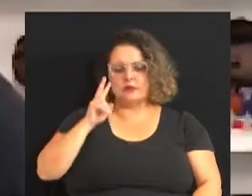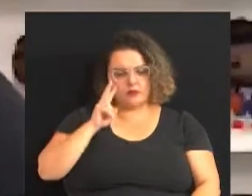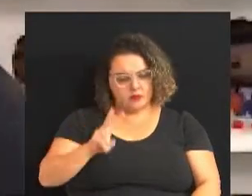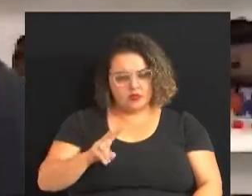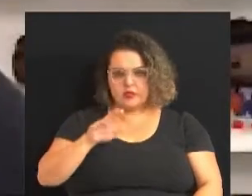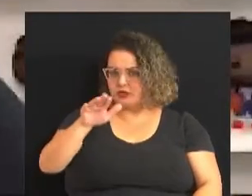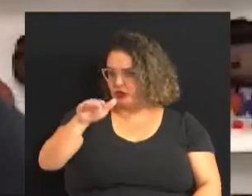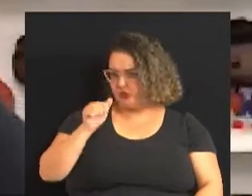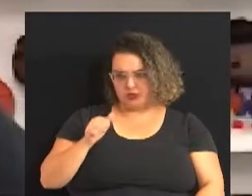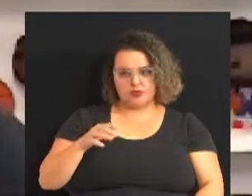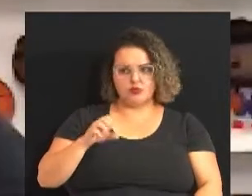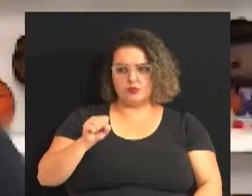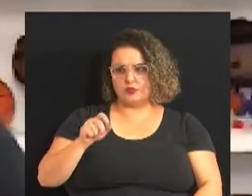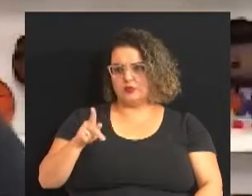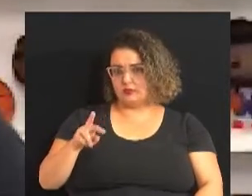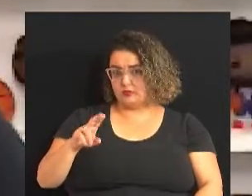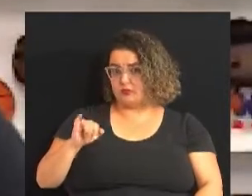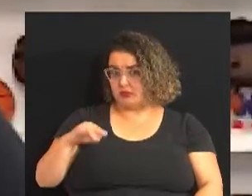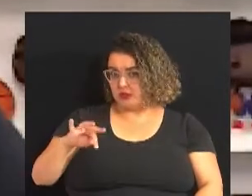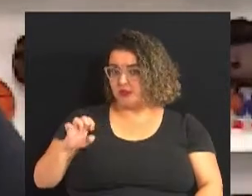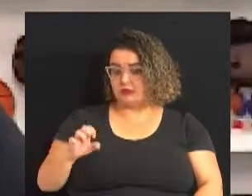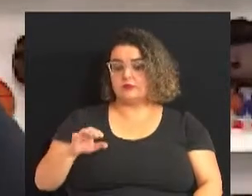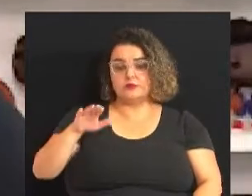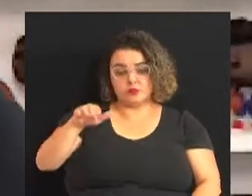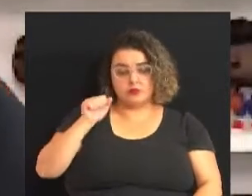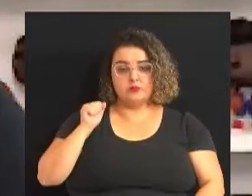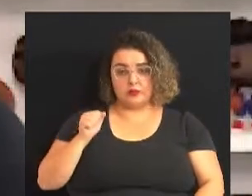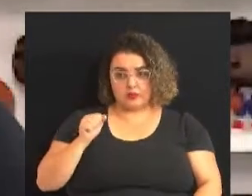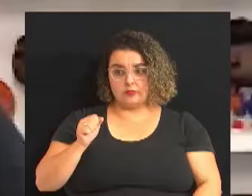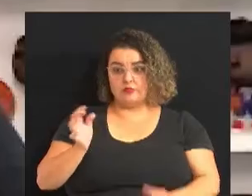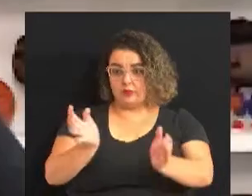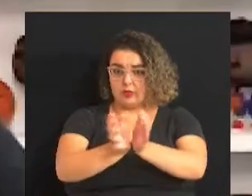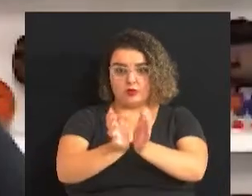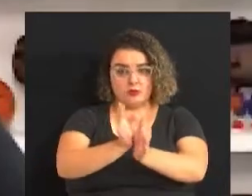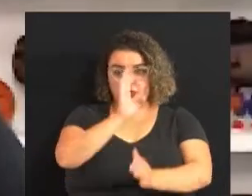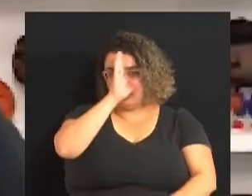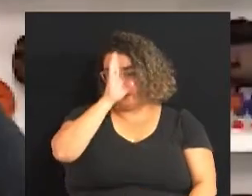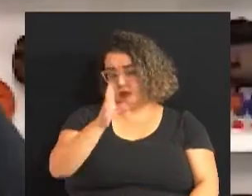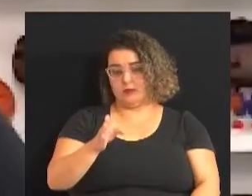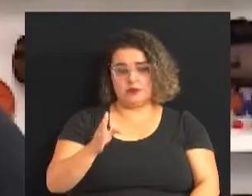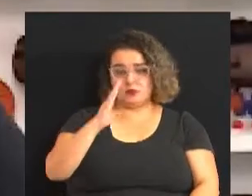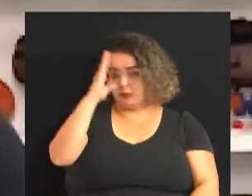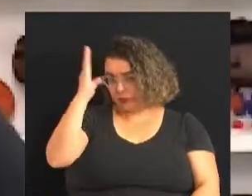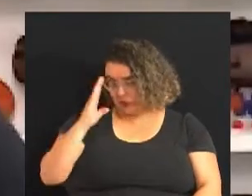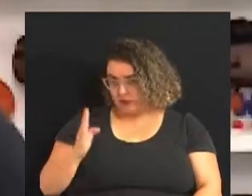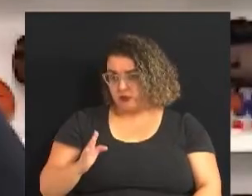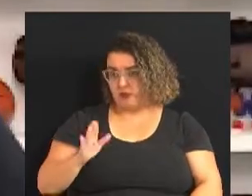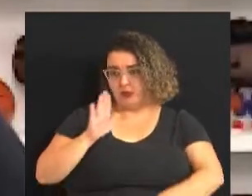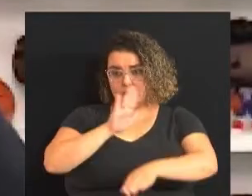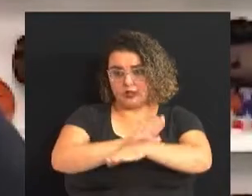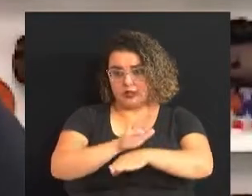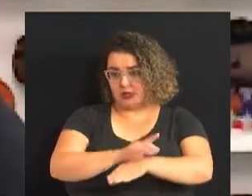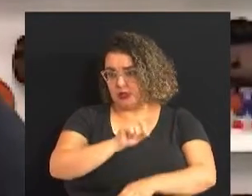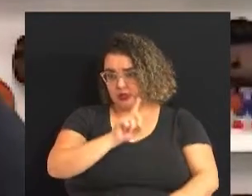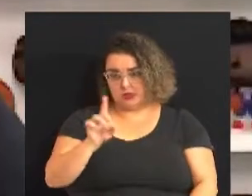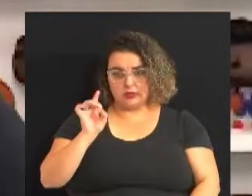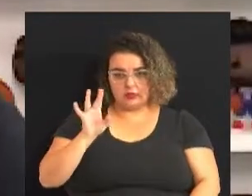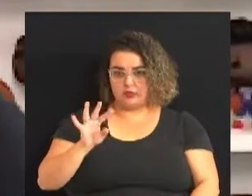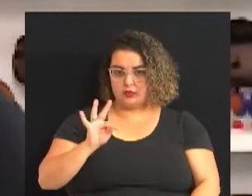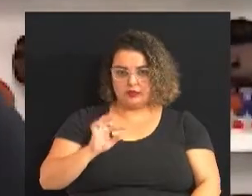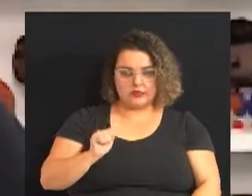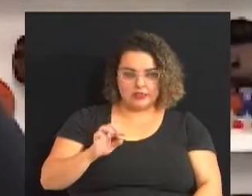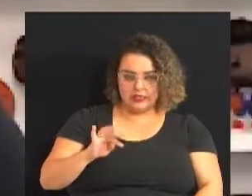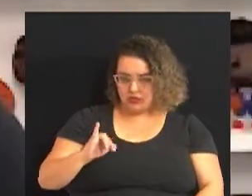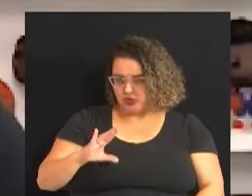chamado, como o Splitter já foi chamado, para fazer parte de uma comissão principal do Brasil, para justamente ajudar não só no aspecto tático, técnico, não